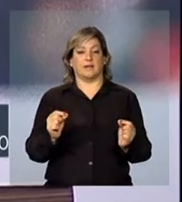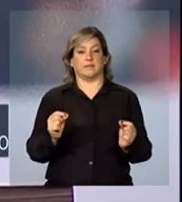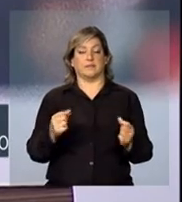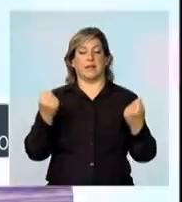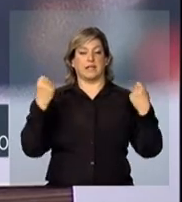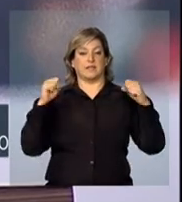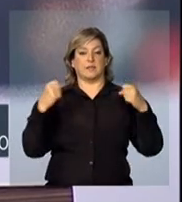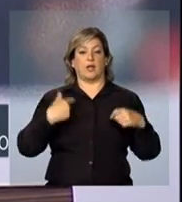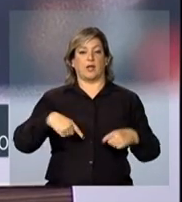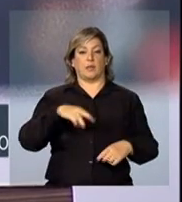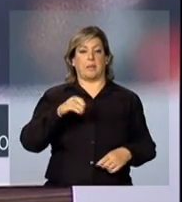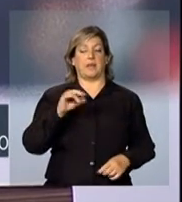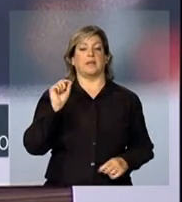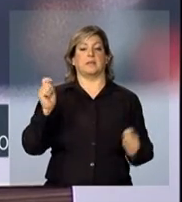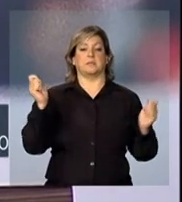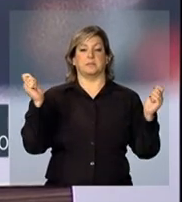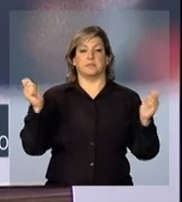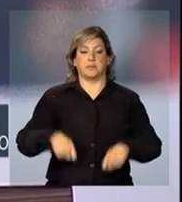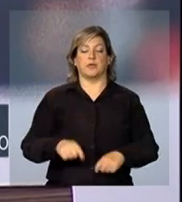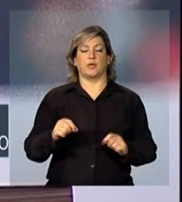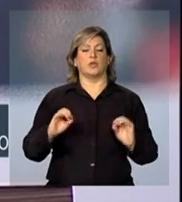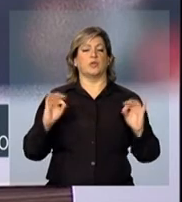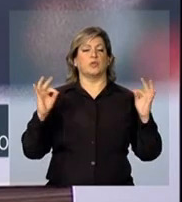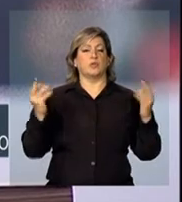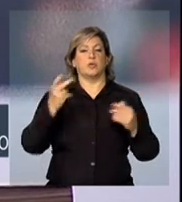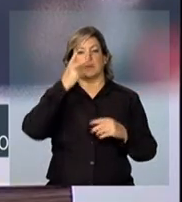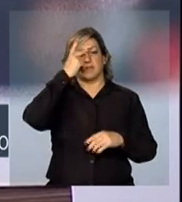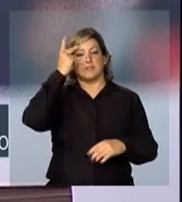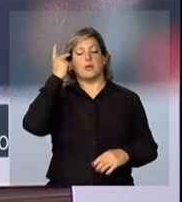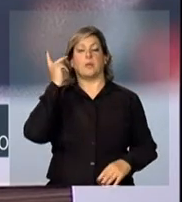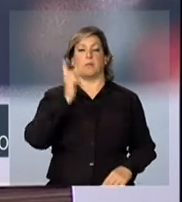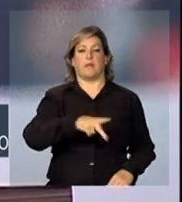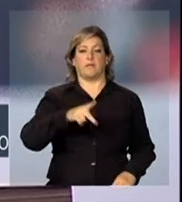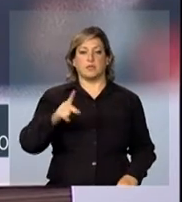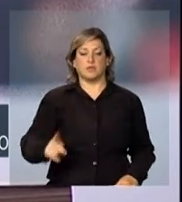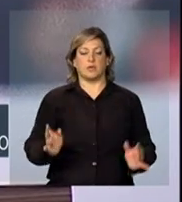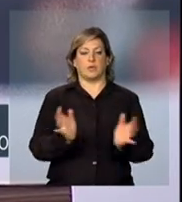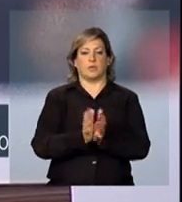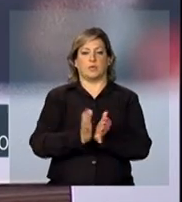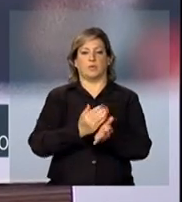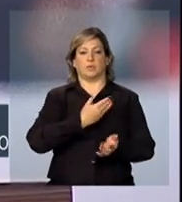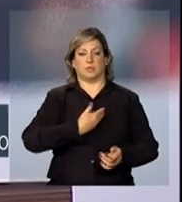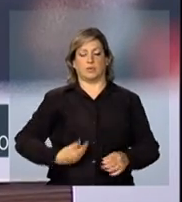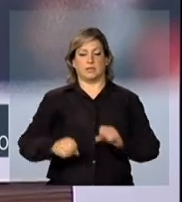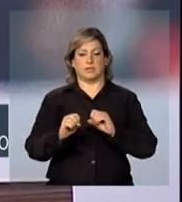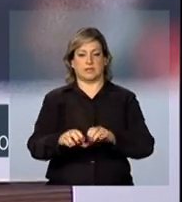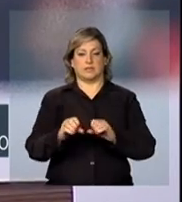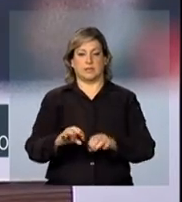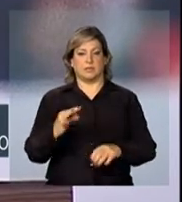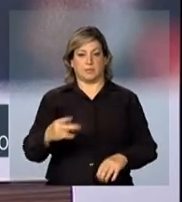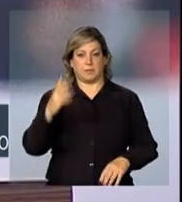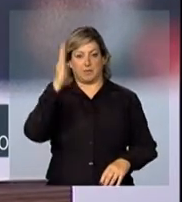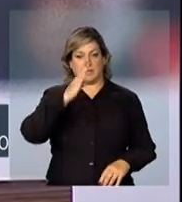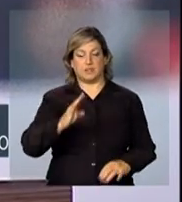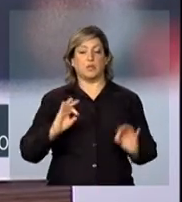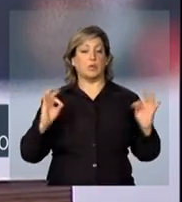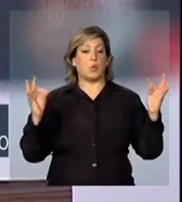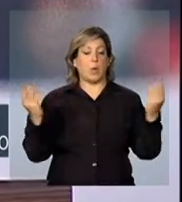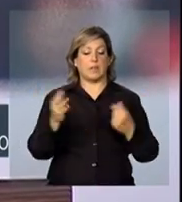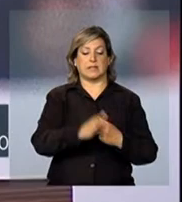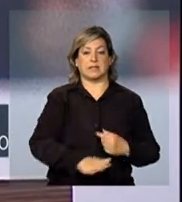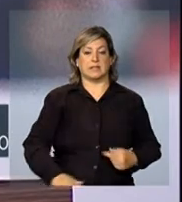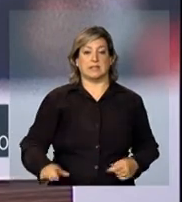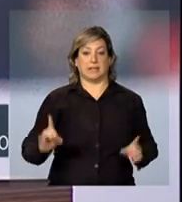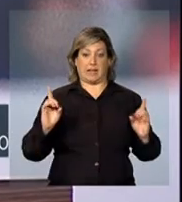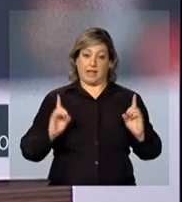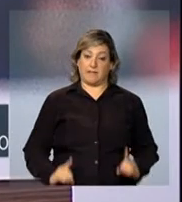onde o lançamento a seja a capacitação de todos os professores da rede pública de ensino no Brasil para que todas as